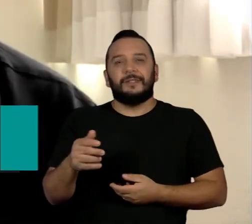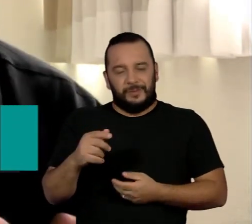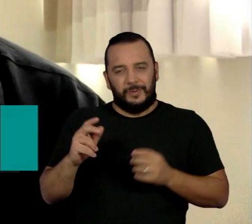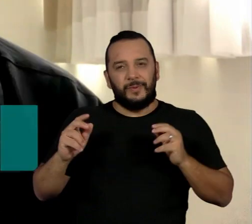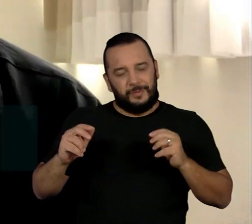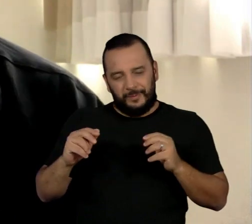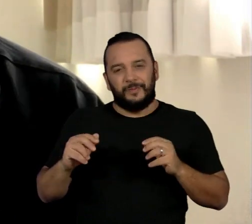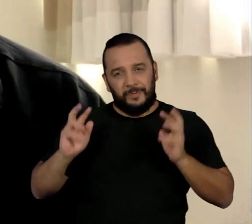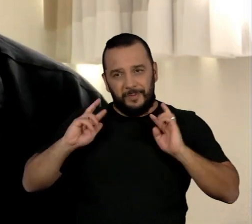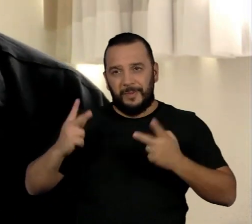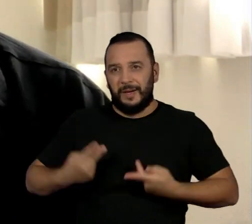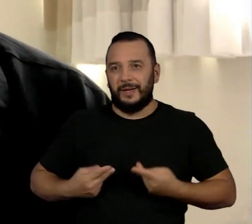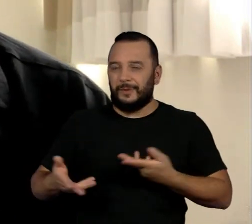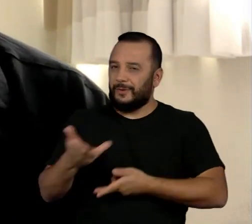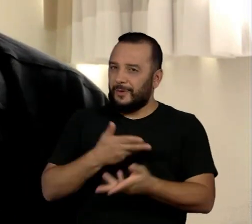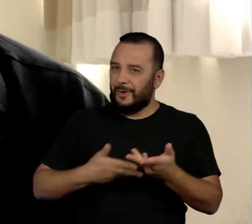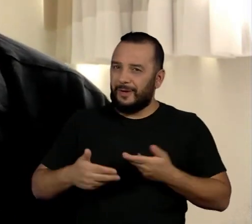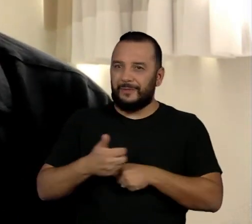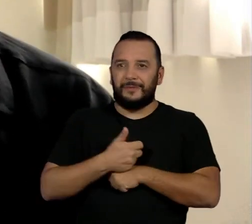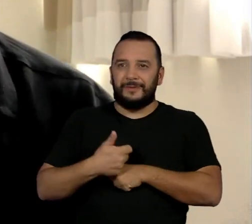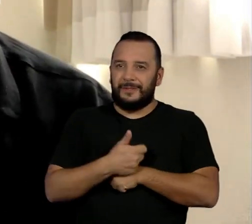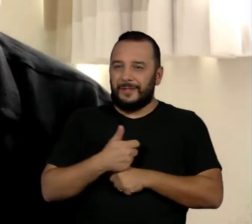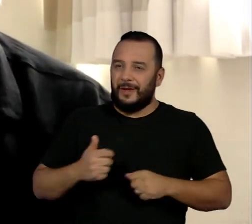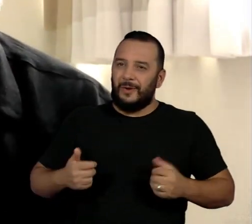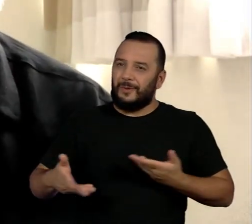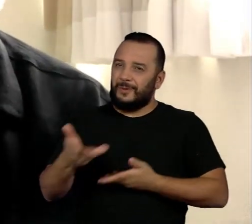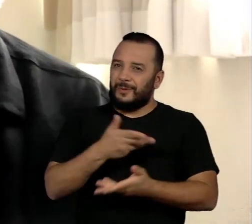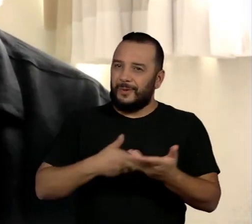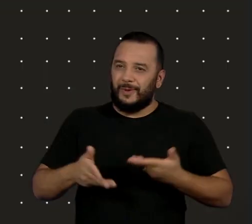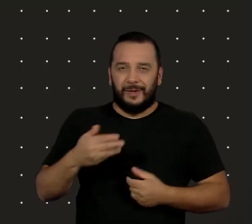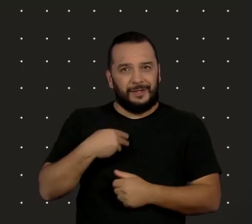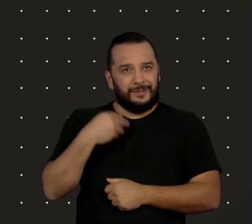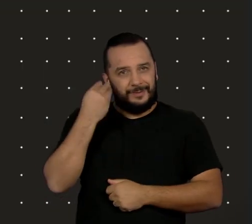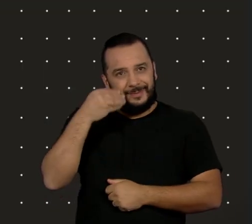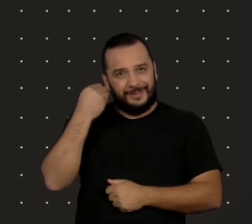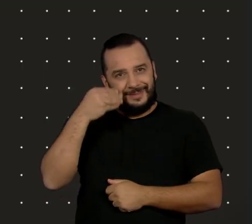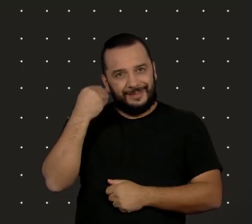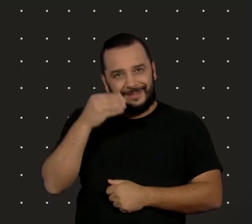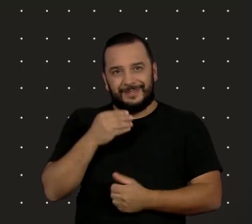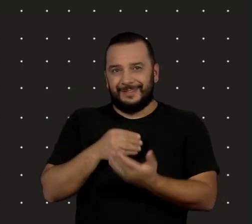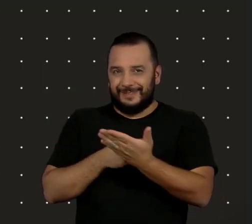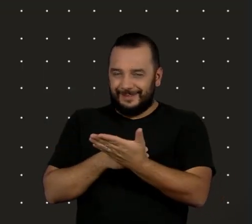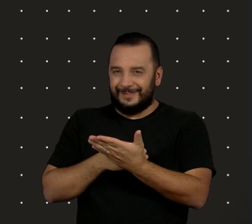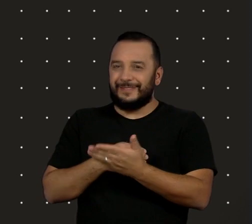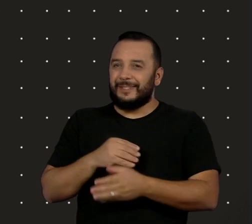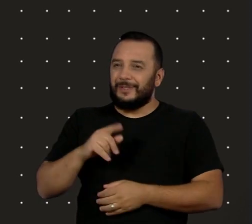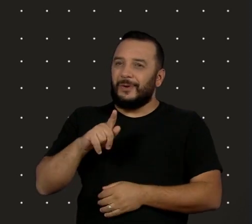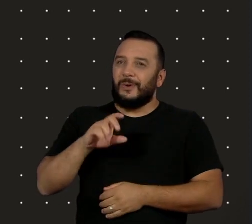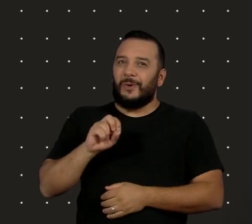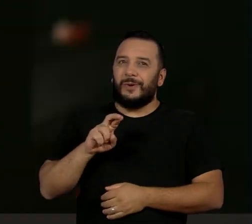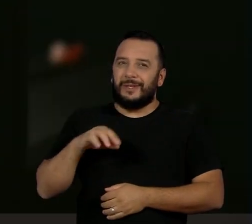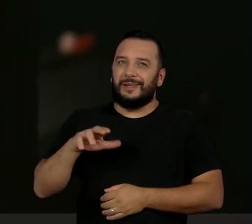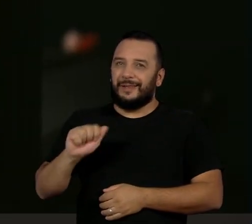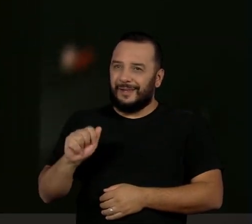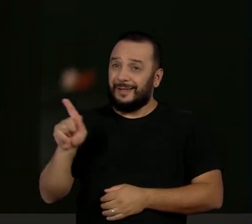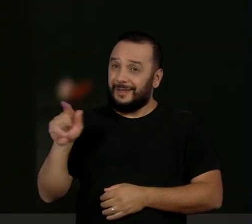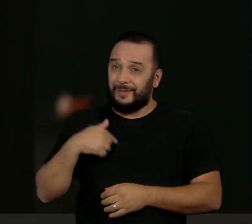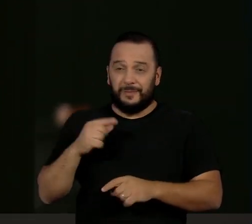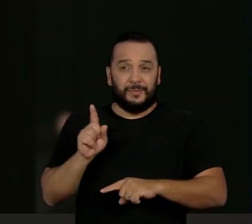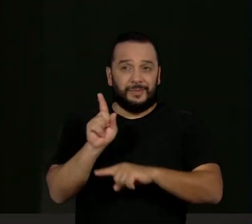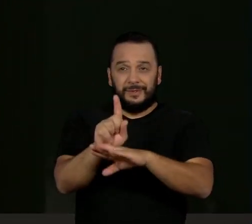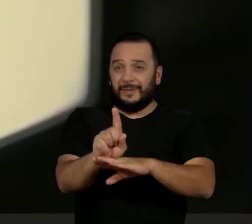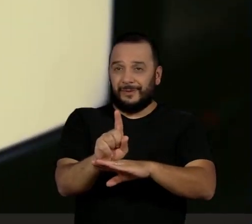troca profissional. Particularmente a experiência do Gorila, em que ele foi o protagonista, né? Ele foi uma pessoa muito agregadora,